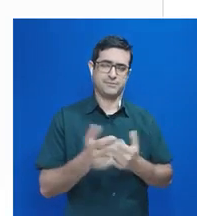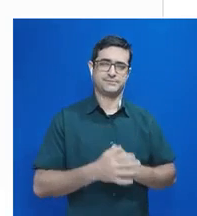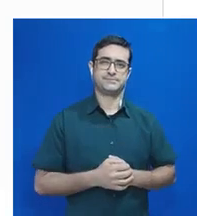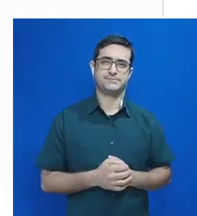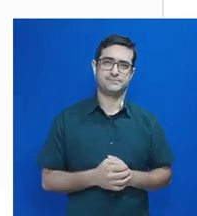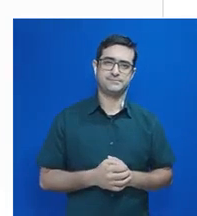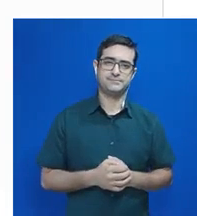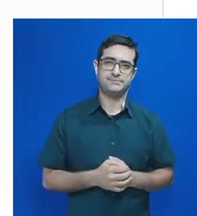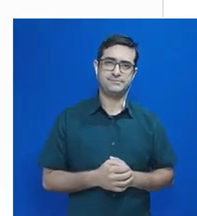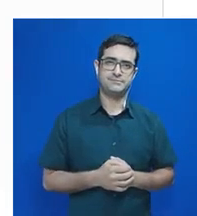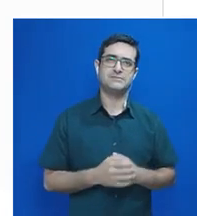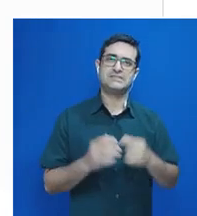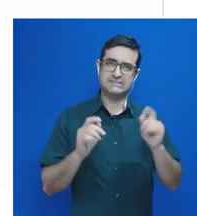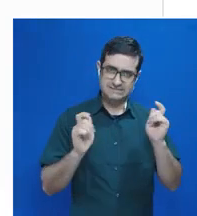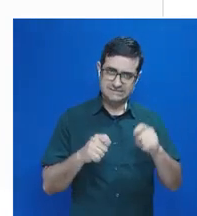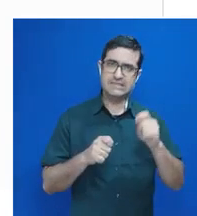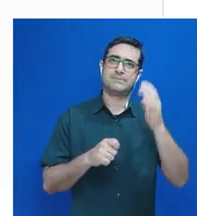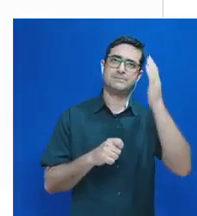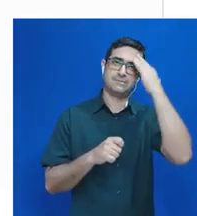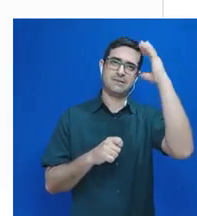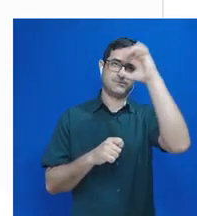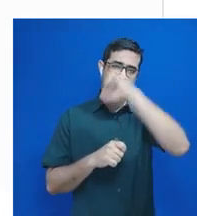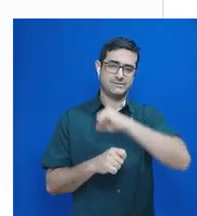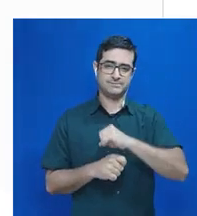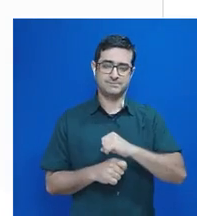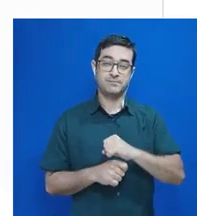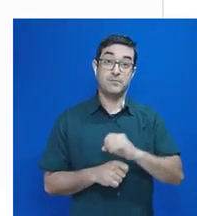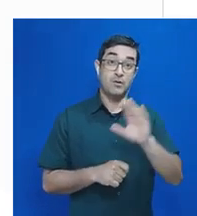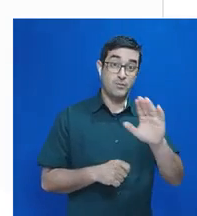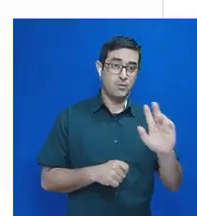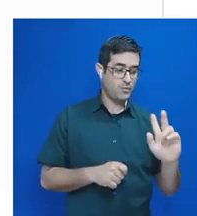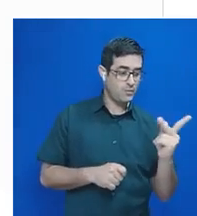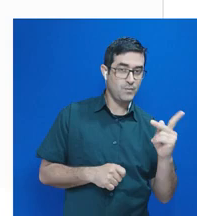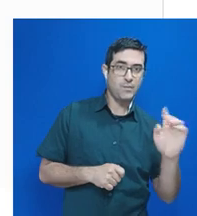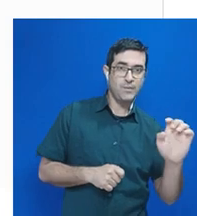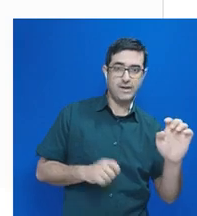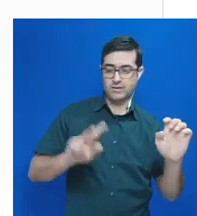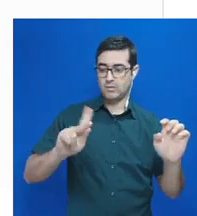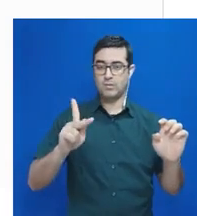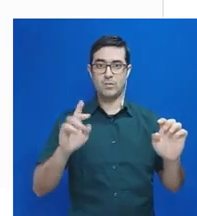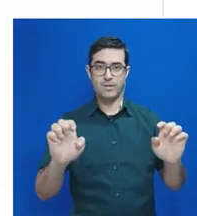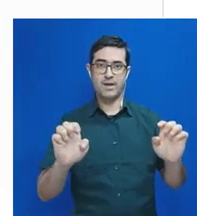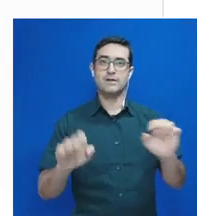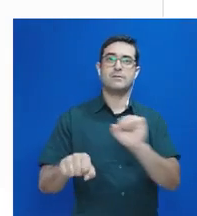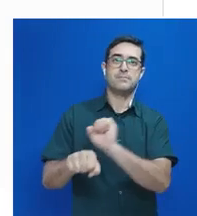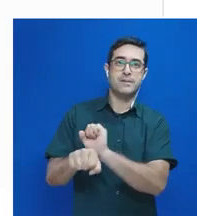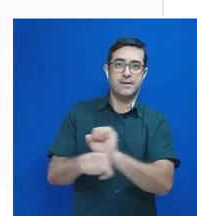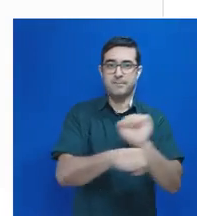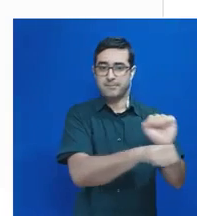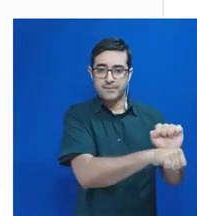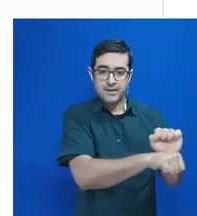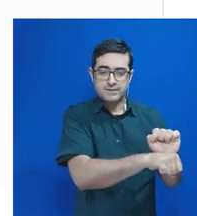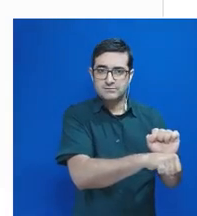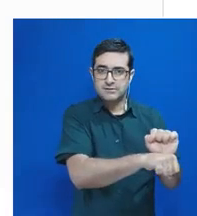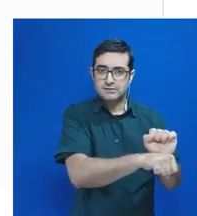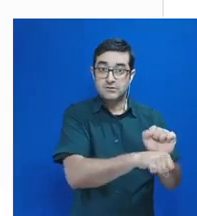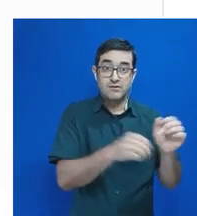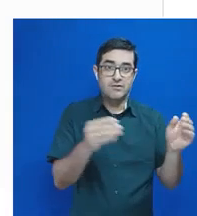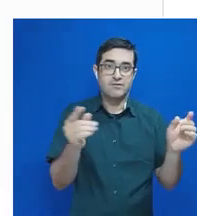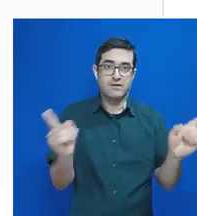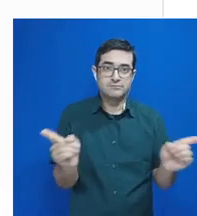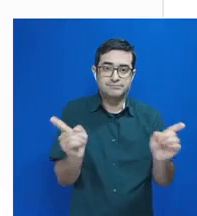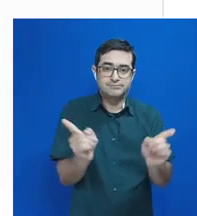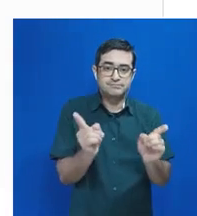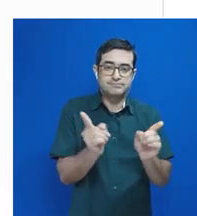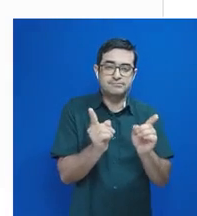olha dois átomos de hélio, os dois são estáveis, eles estão isolados, não estão interagindo. Conforme eu vou aproximando, vai ocorrendo